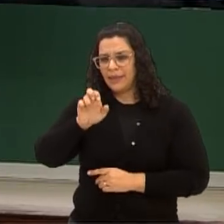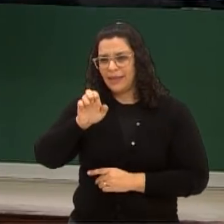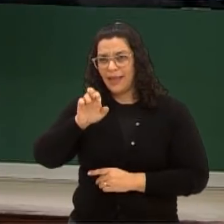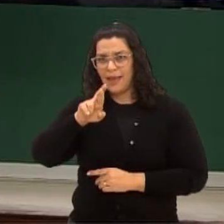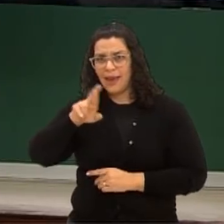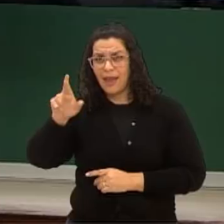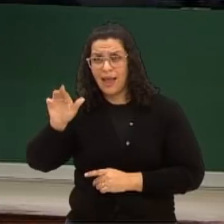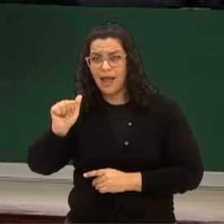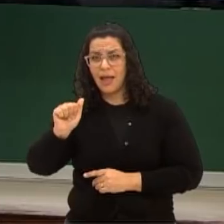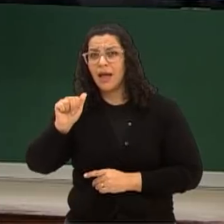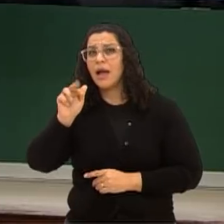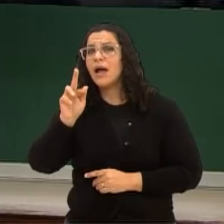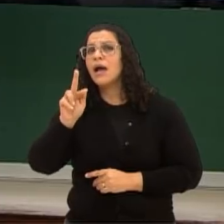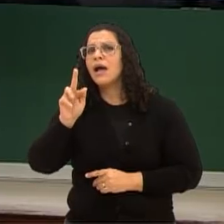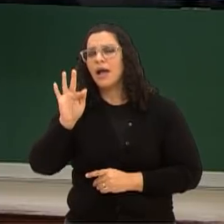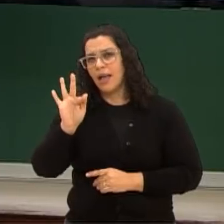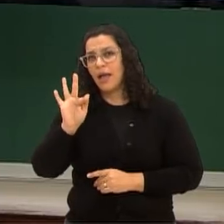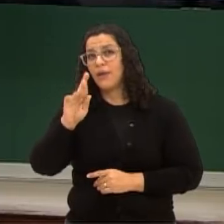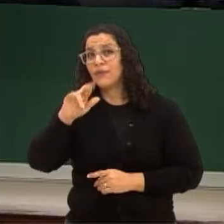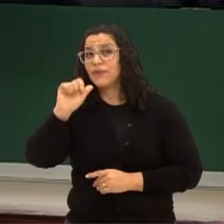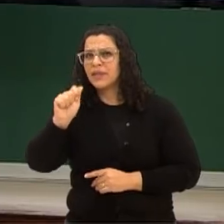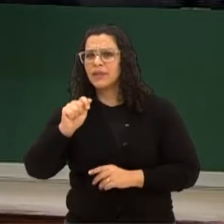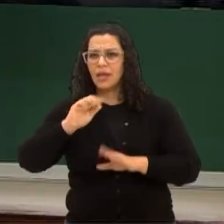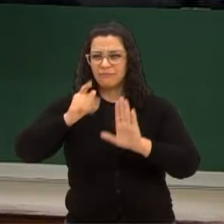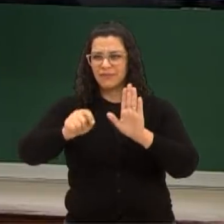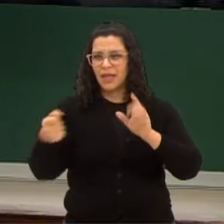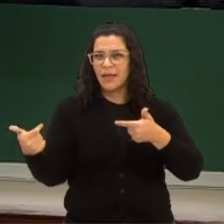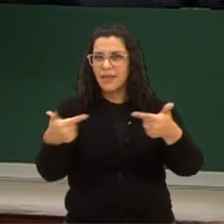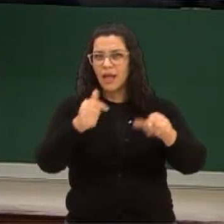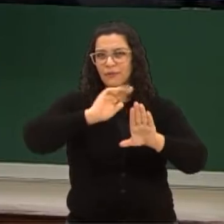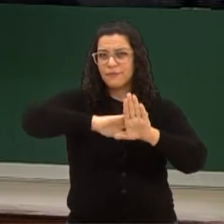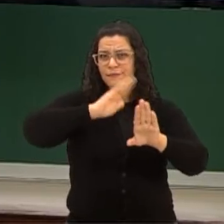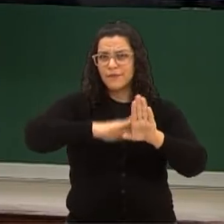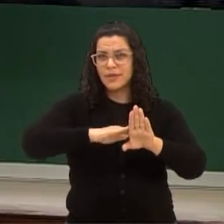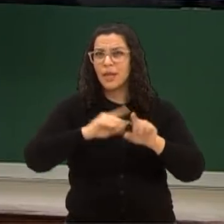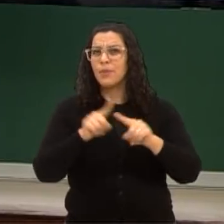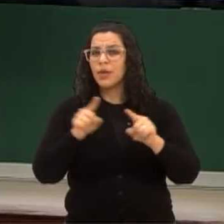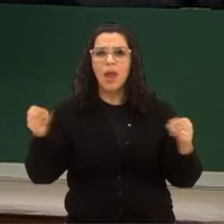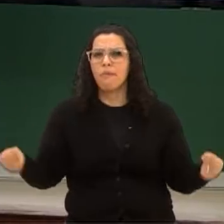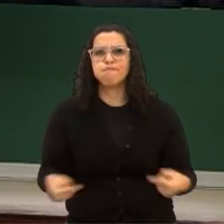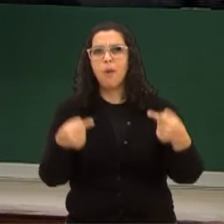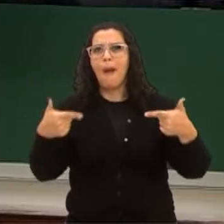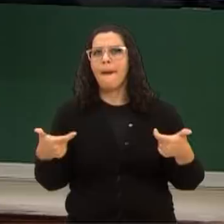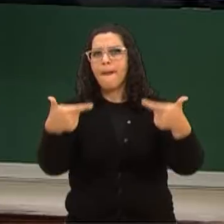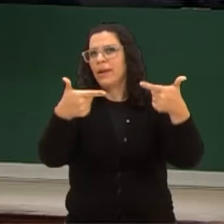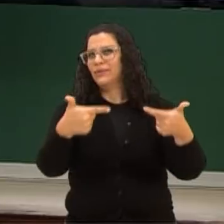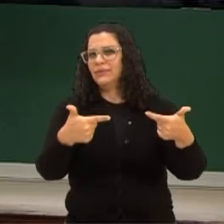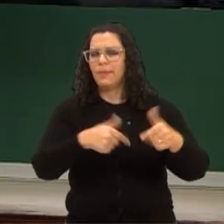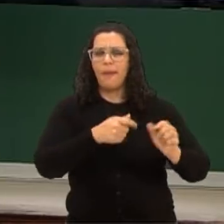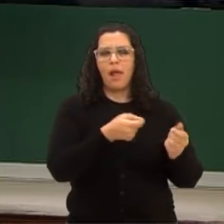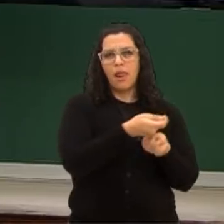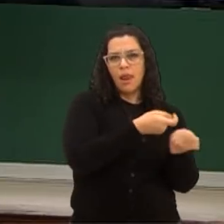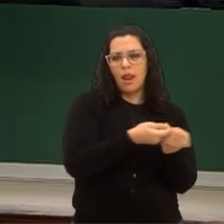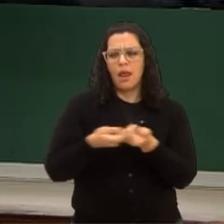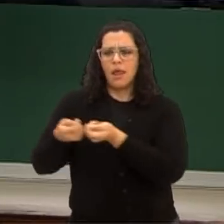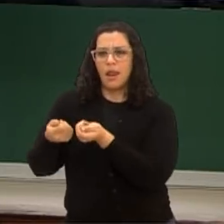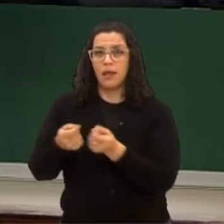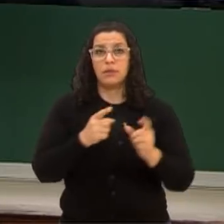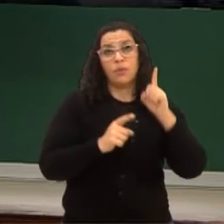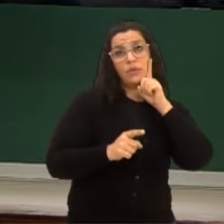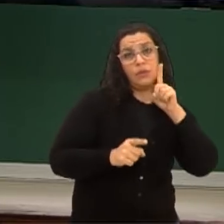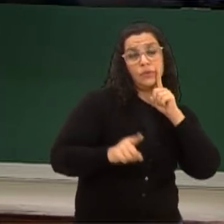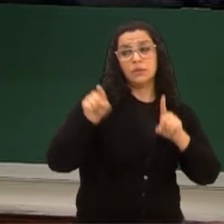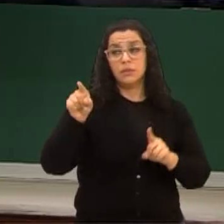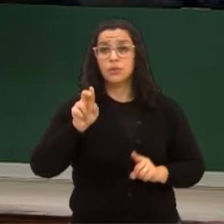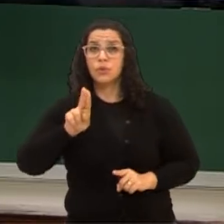justamente por ser indireto, porém entre duas grandes potências. Os Estados Unidos, que já havia demonstrado